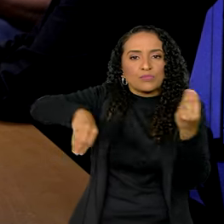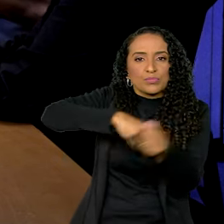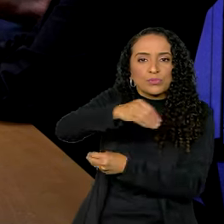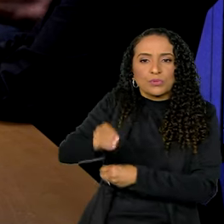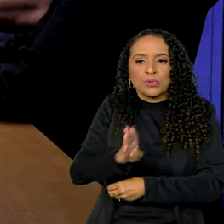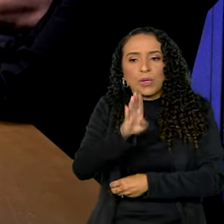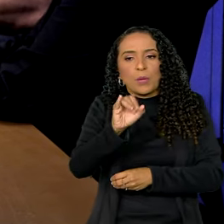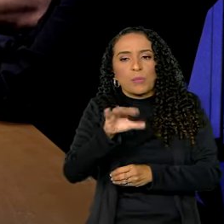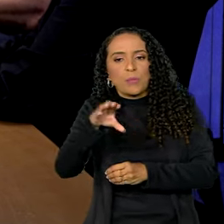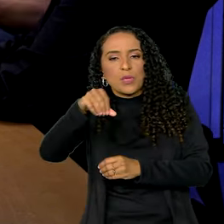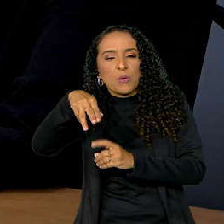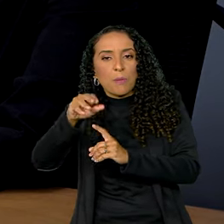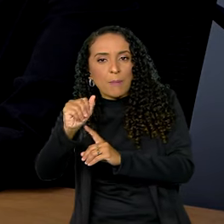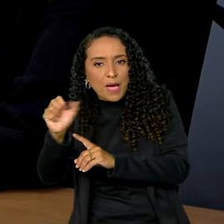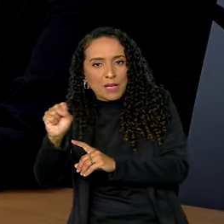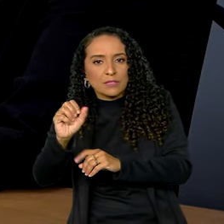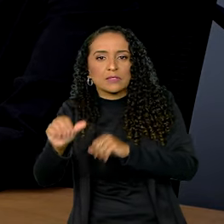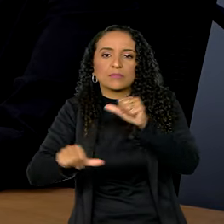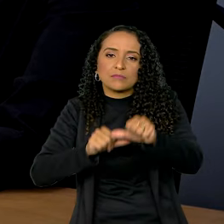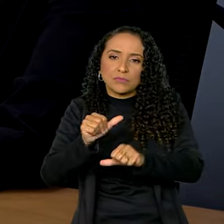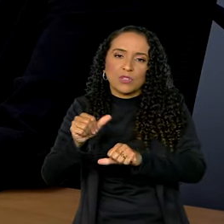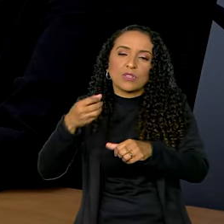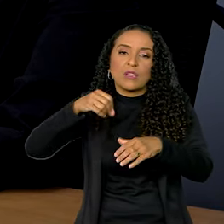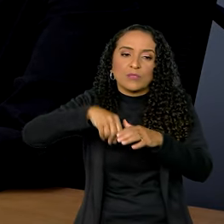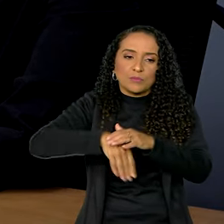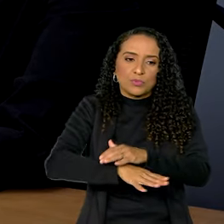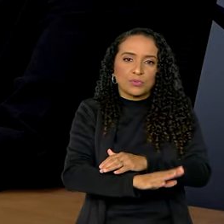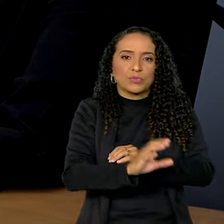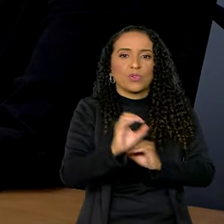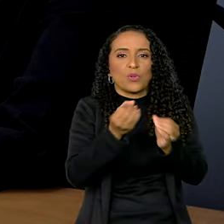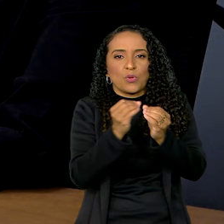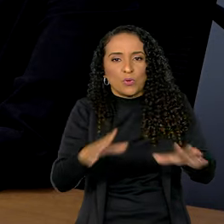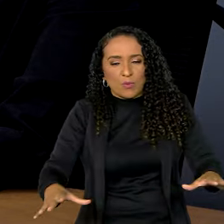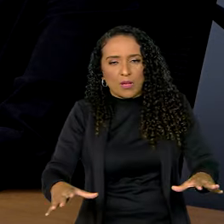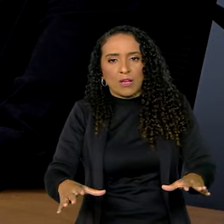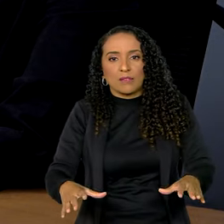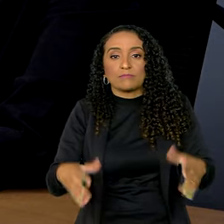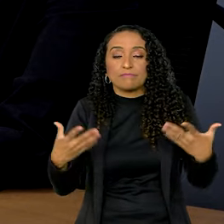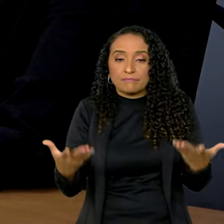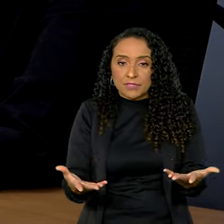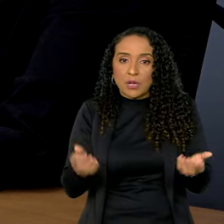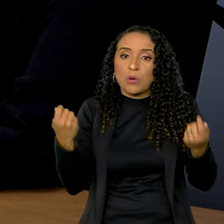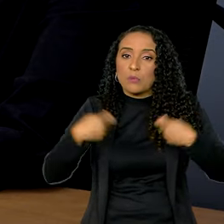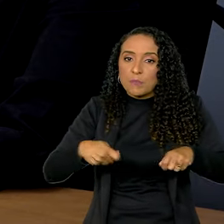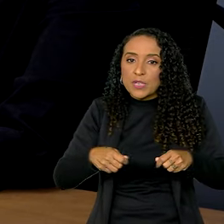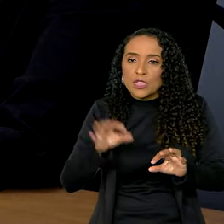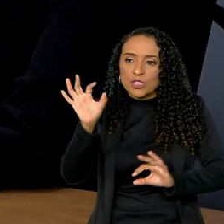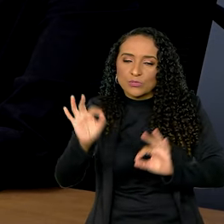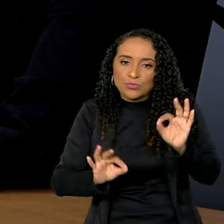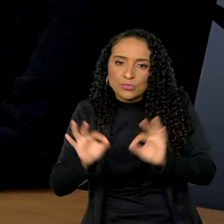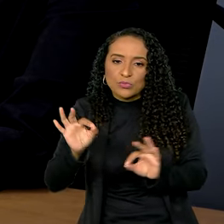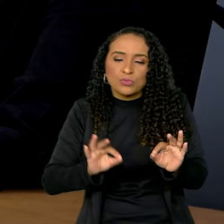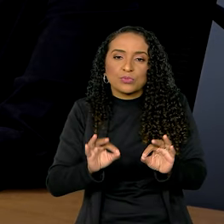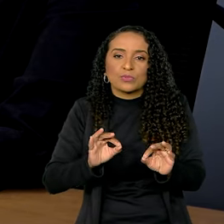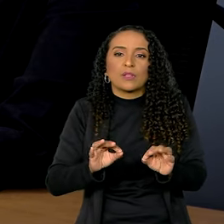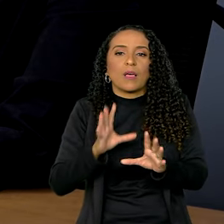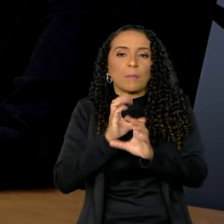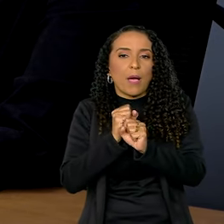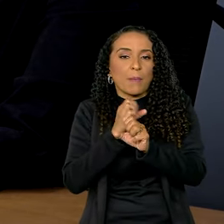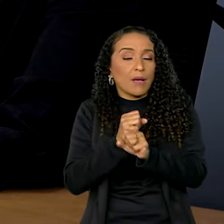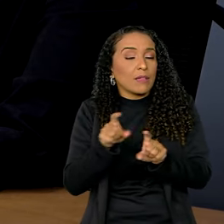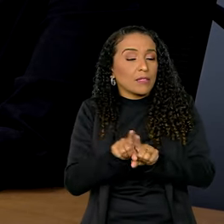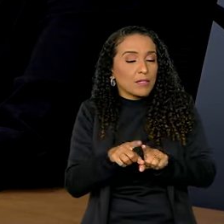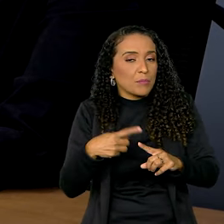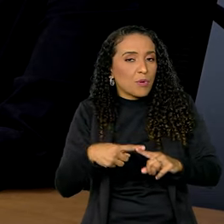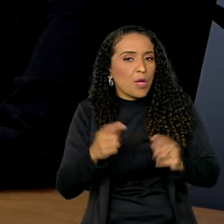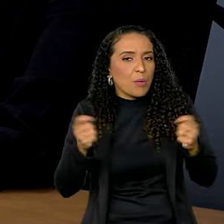organismos que comem o Plâncton e depois vai lá pro fundo do mar sendo estocado lá essa é a tendência e a gente precisa colocar essa isso na conta porque